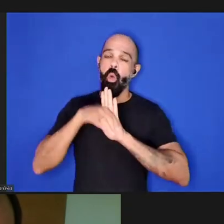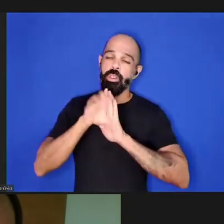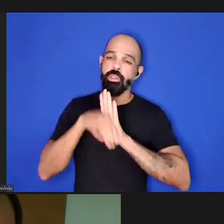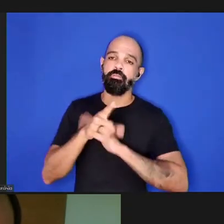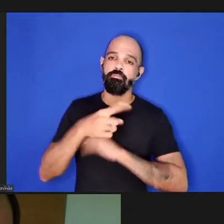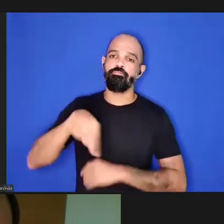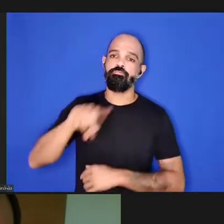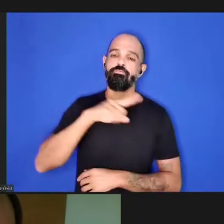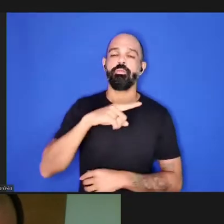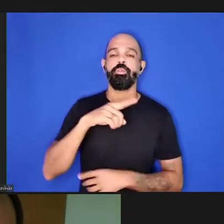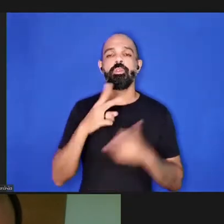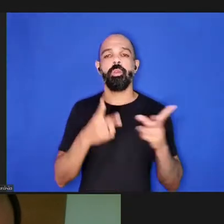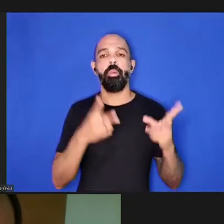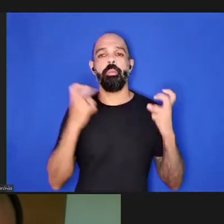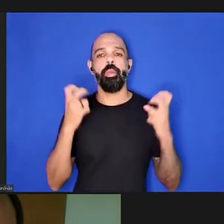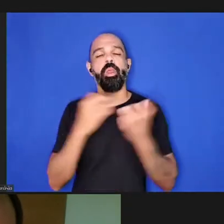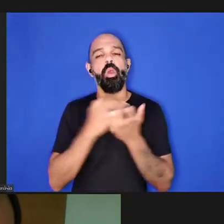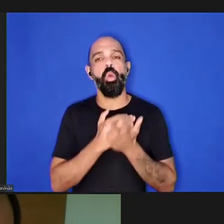vimos começando.